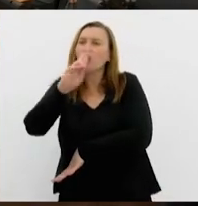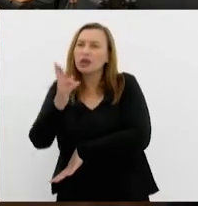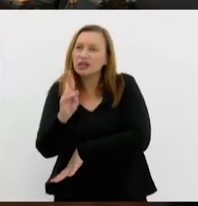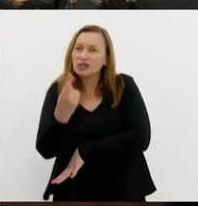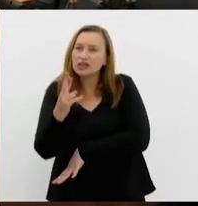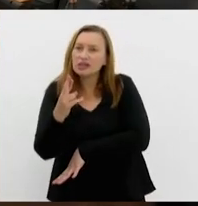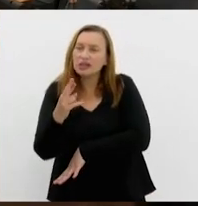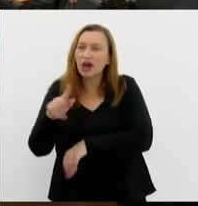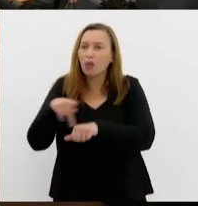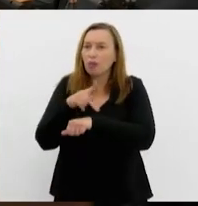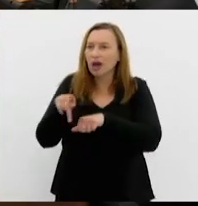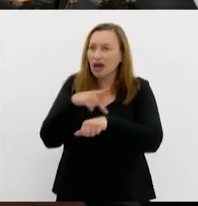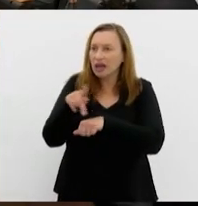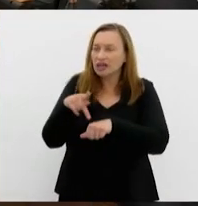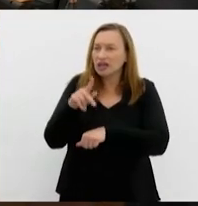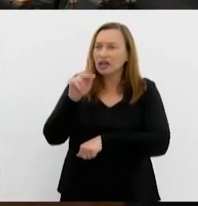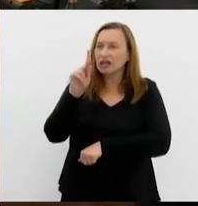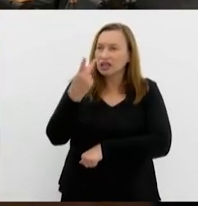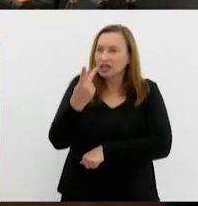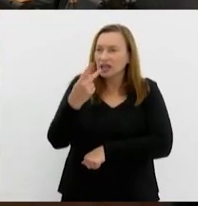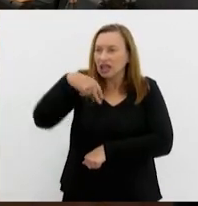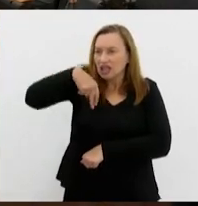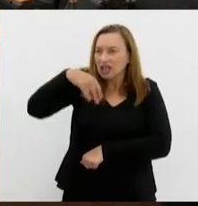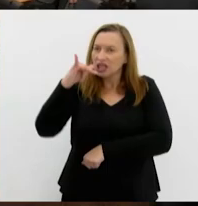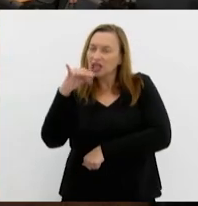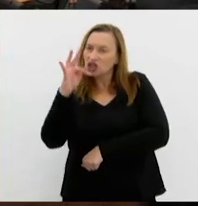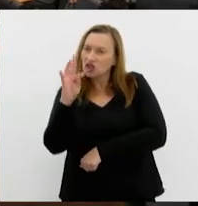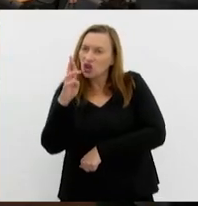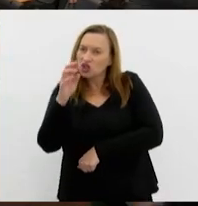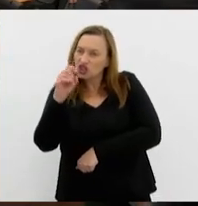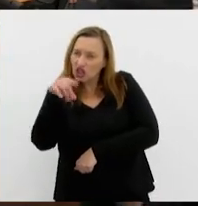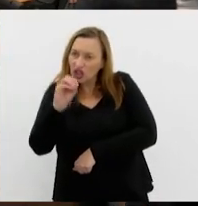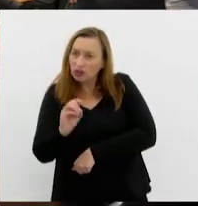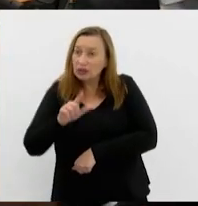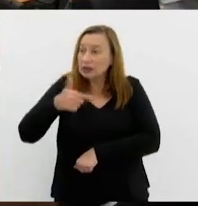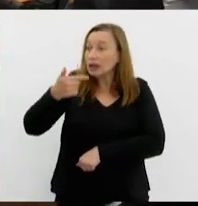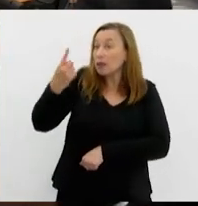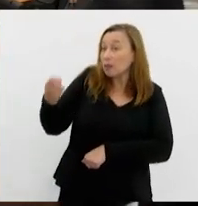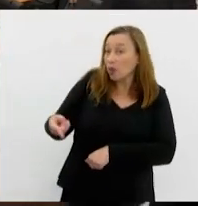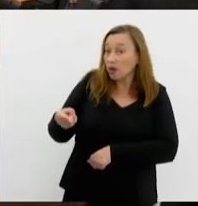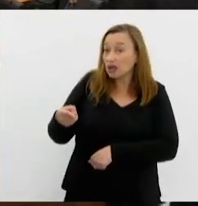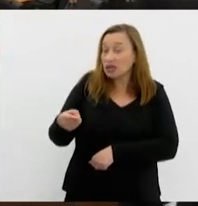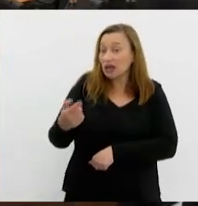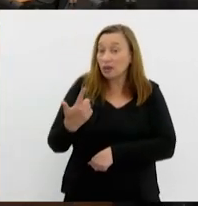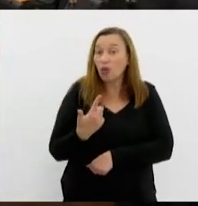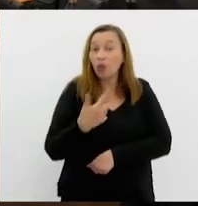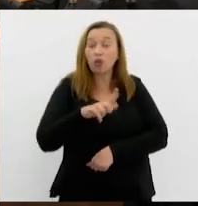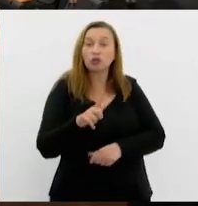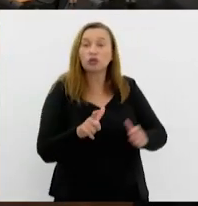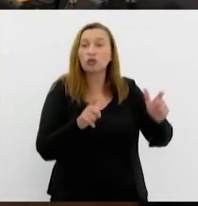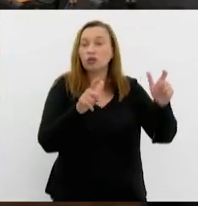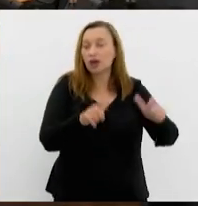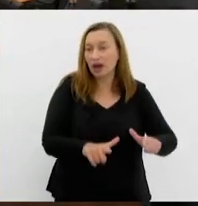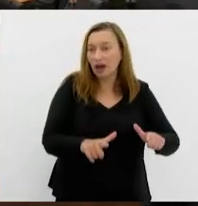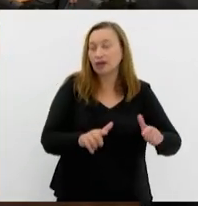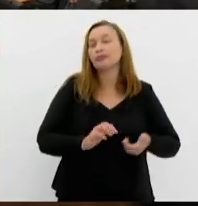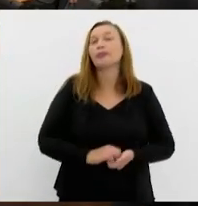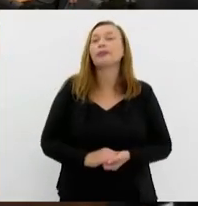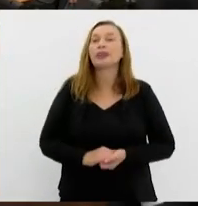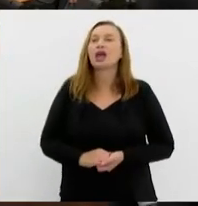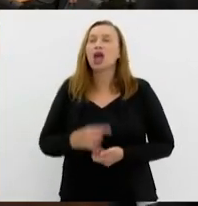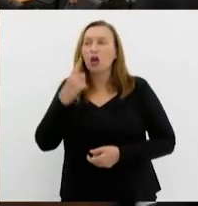na fixação do nitrogênio, e depois da soja ela foi para outras culturas. Eu li uma coluna